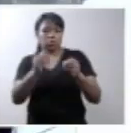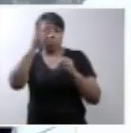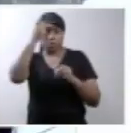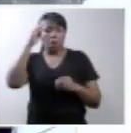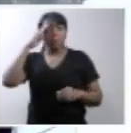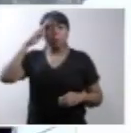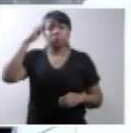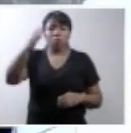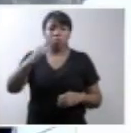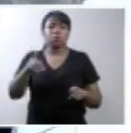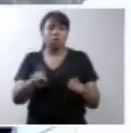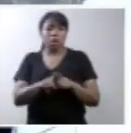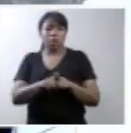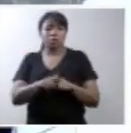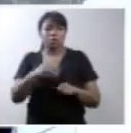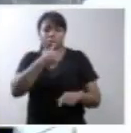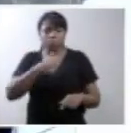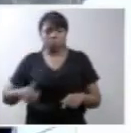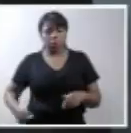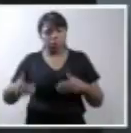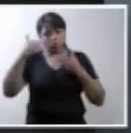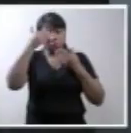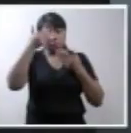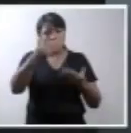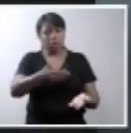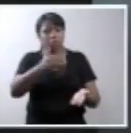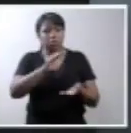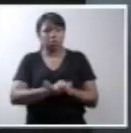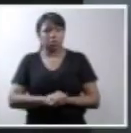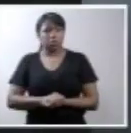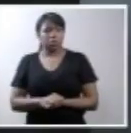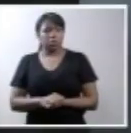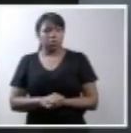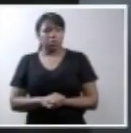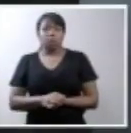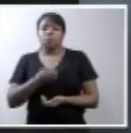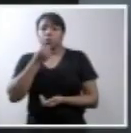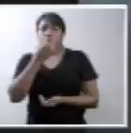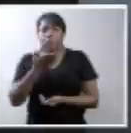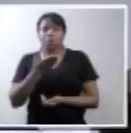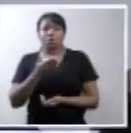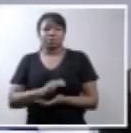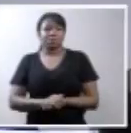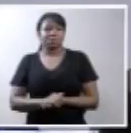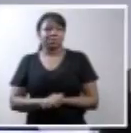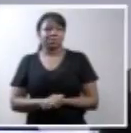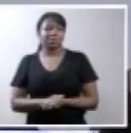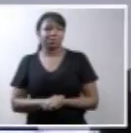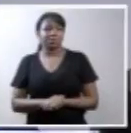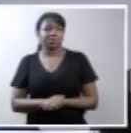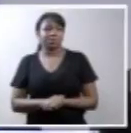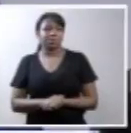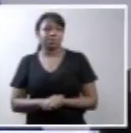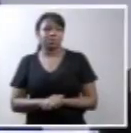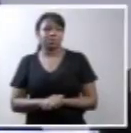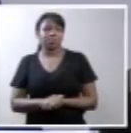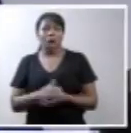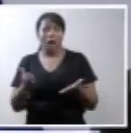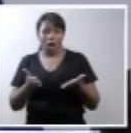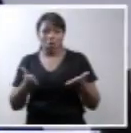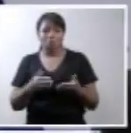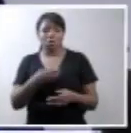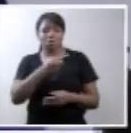por todos principalmente pelos poderes públicos obrigado desculpa ter ultrapassado o tempo que me foi permitido